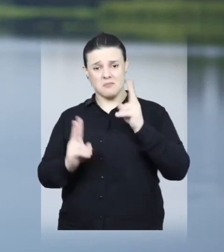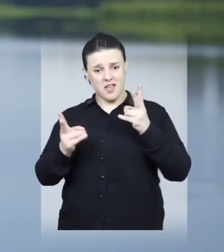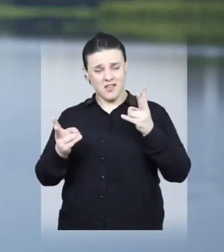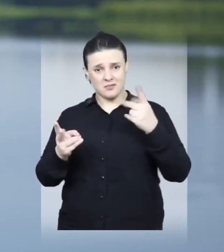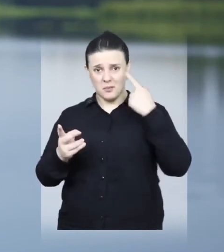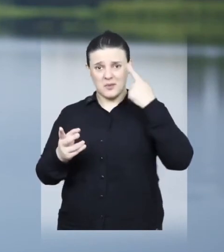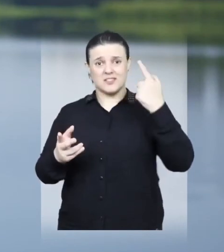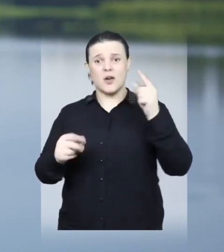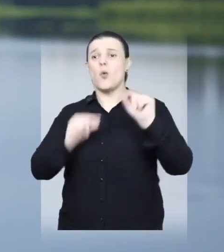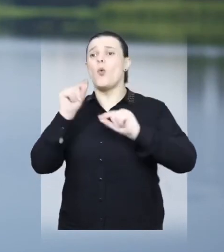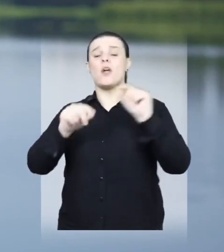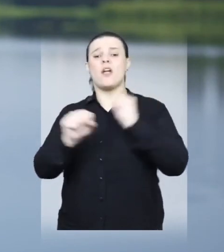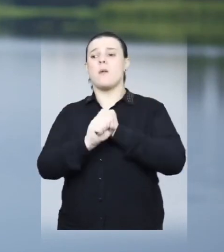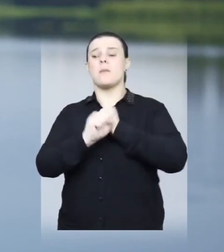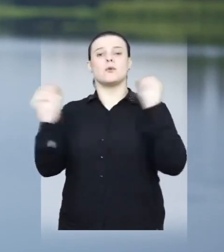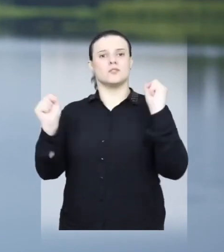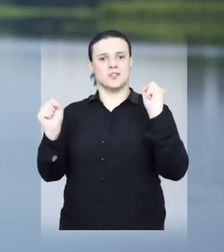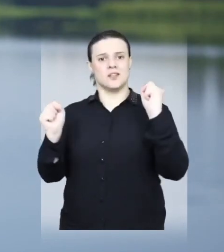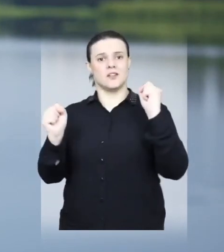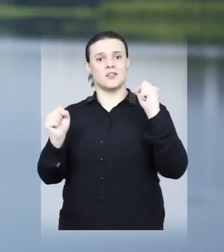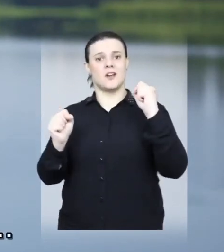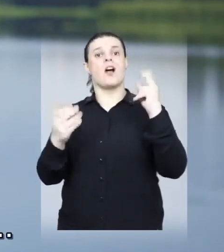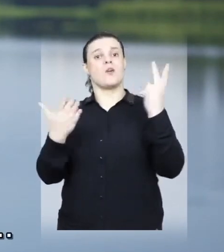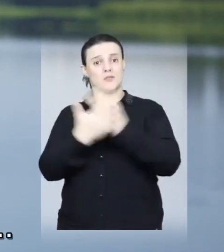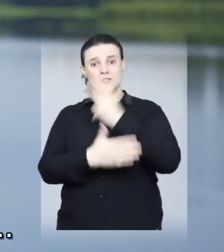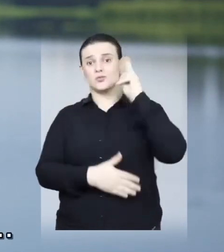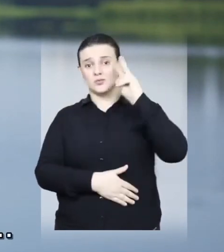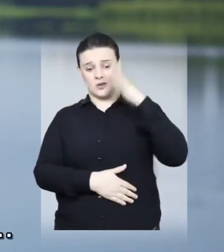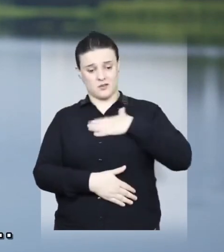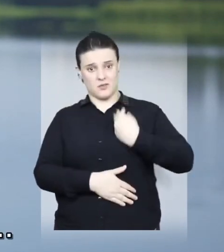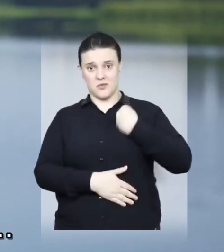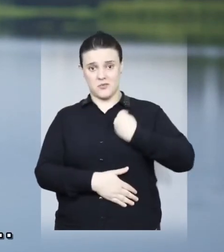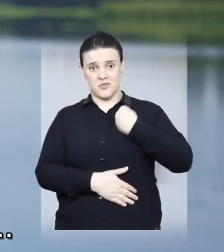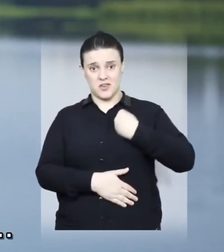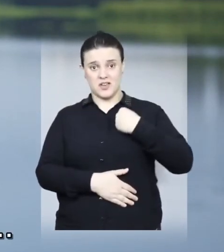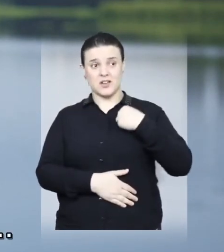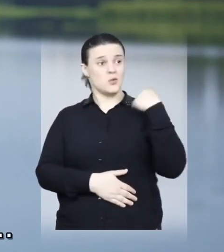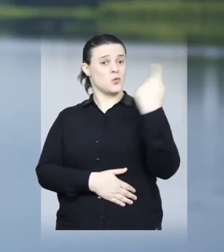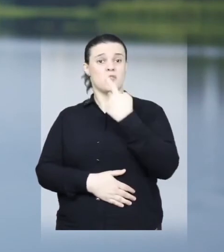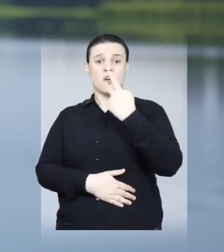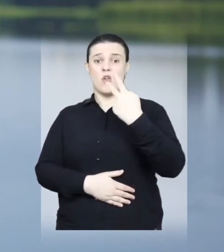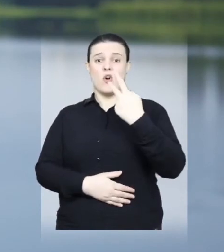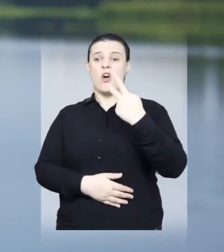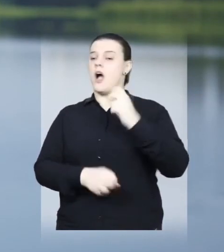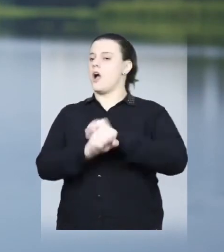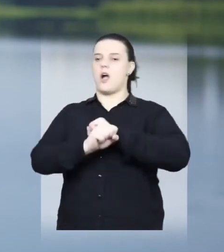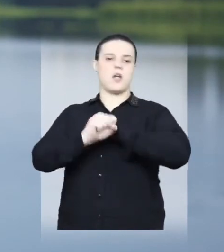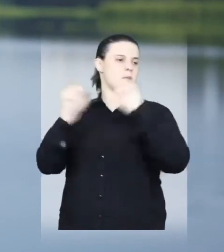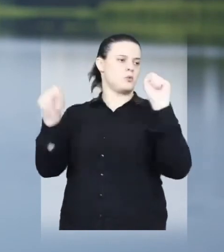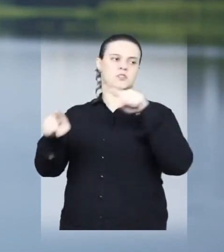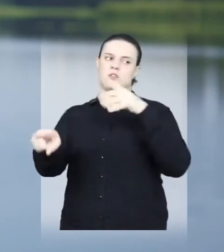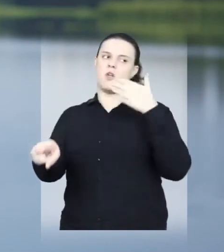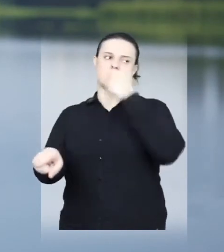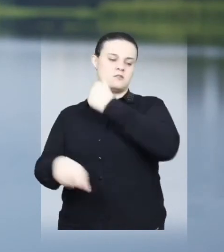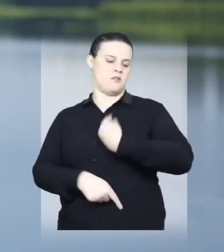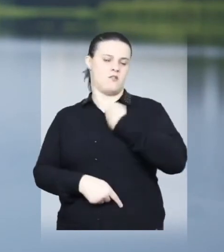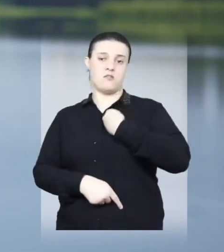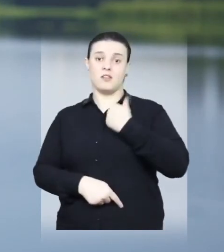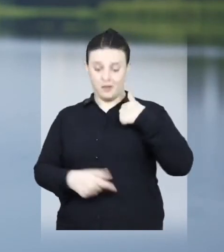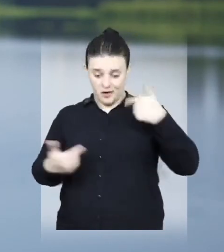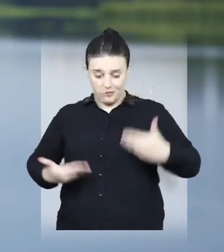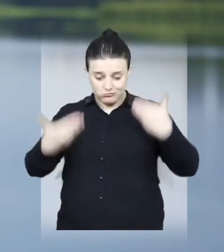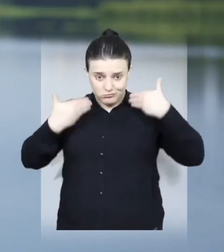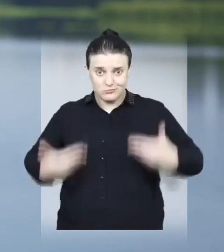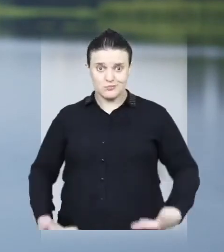até essa questão do que seria impossível. Eu vivi uma história de vida de que seria impossível estar viva e eu estou